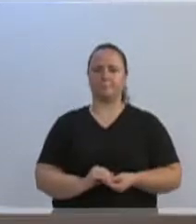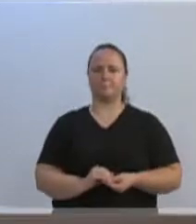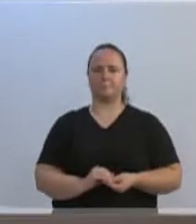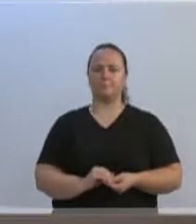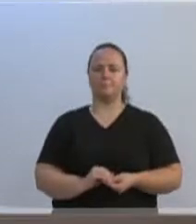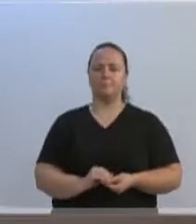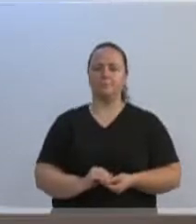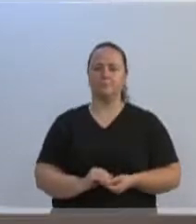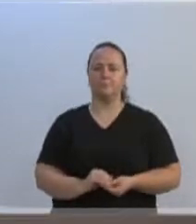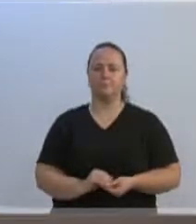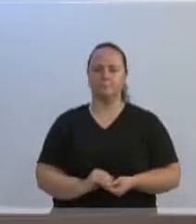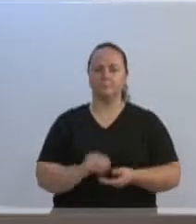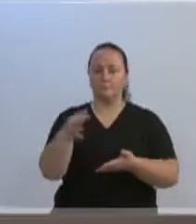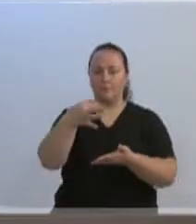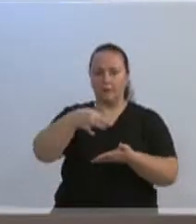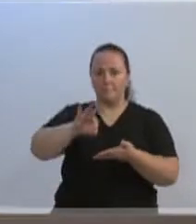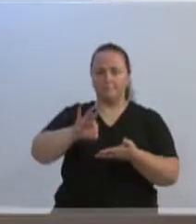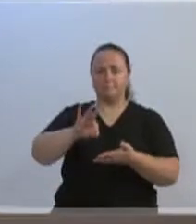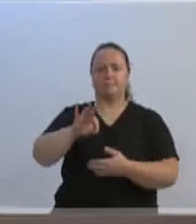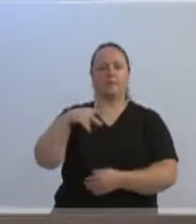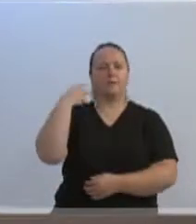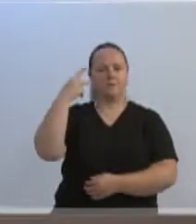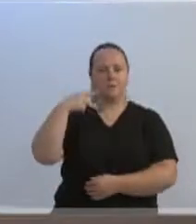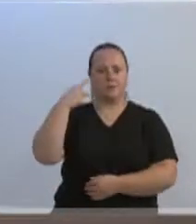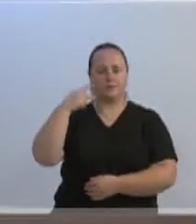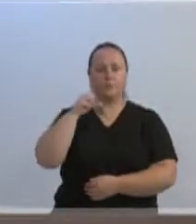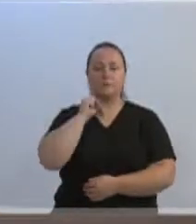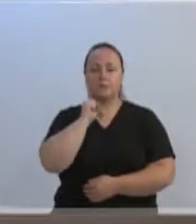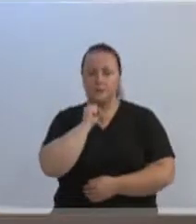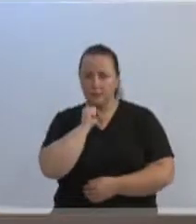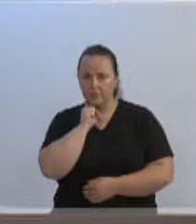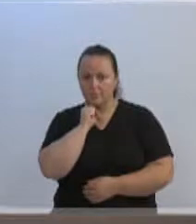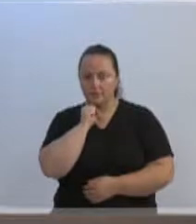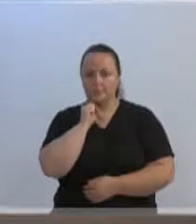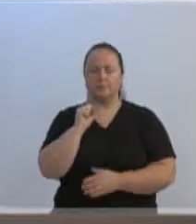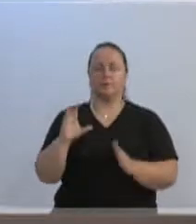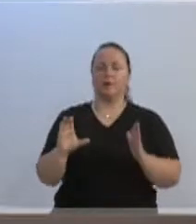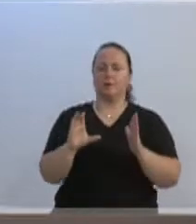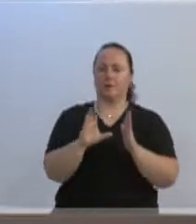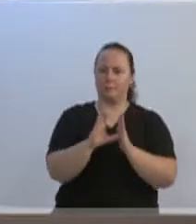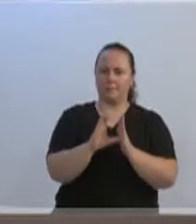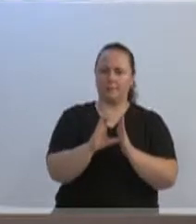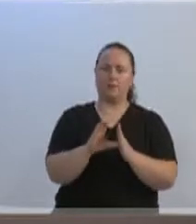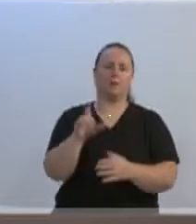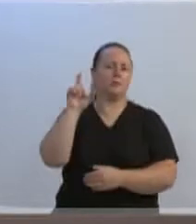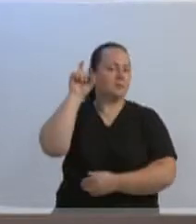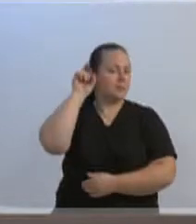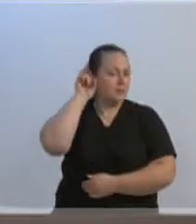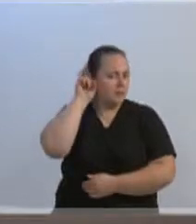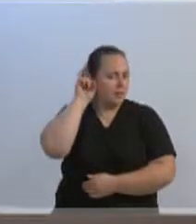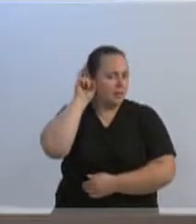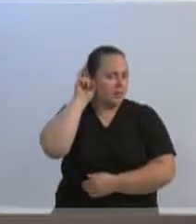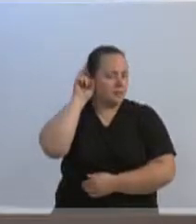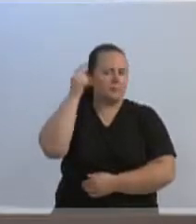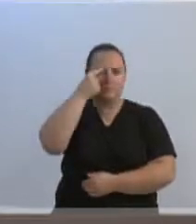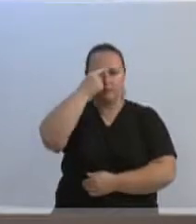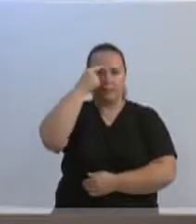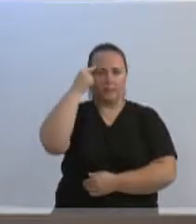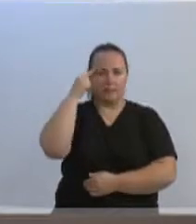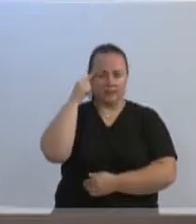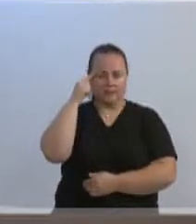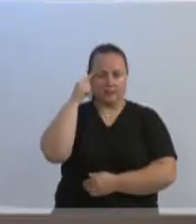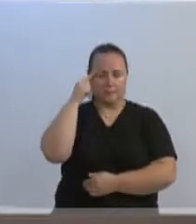vem assinada pelos vereadores sílvio zimmermann alexandre caminha e em montar o vereador ito